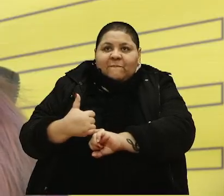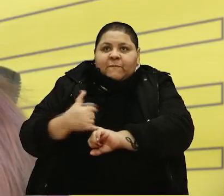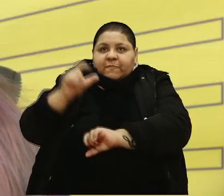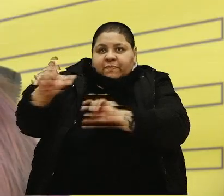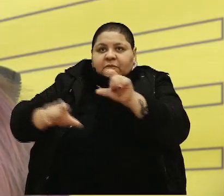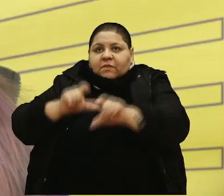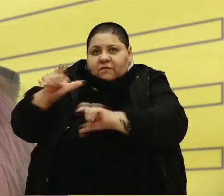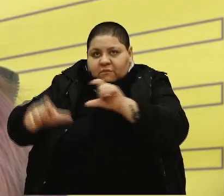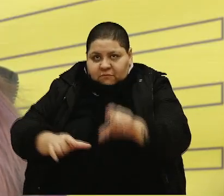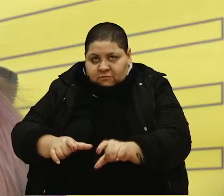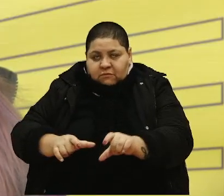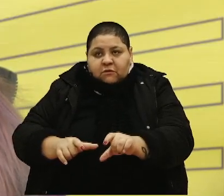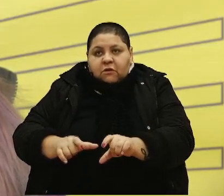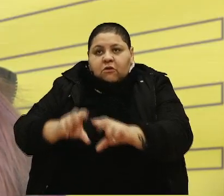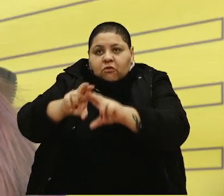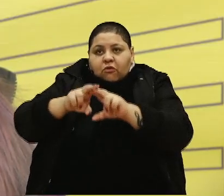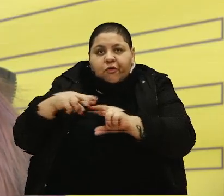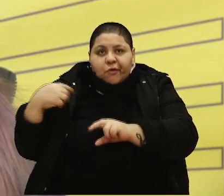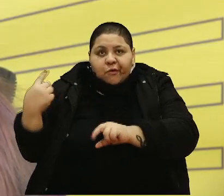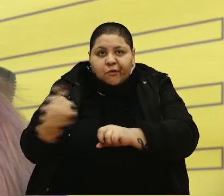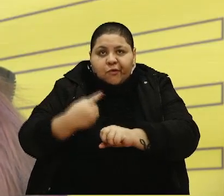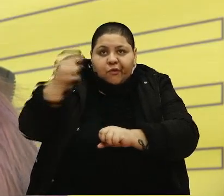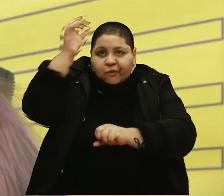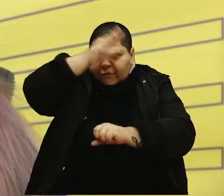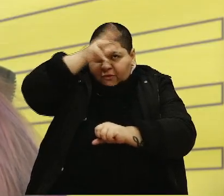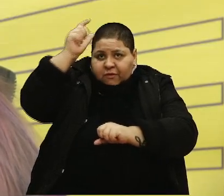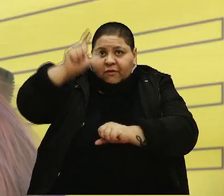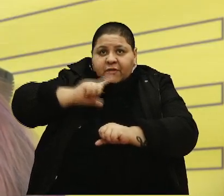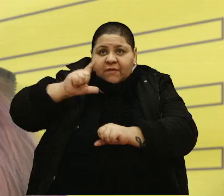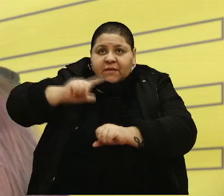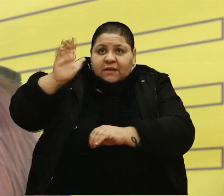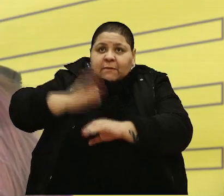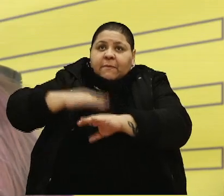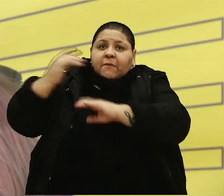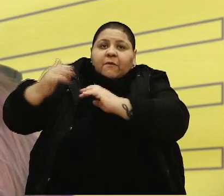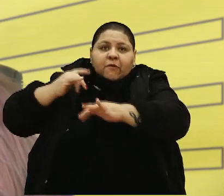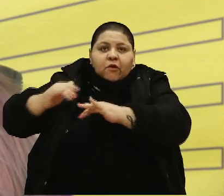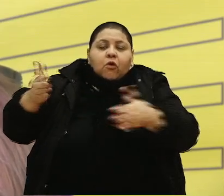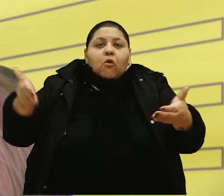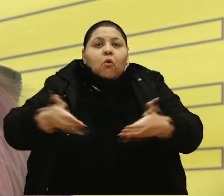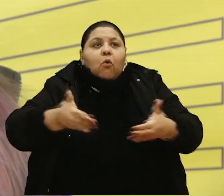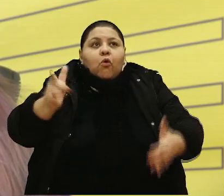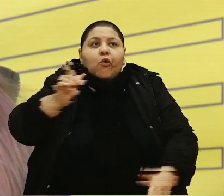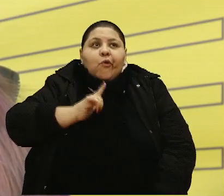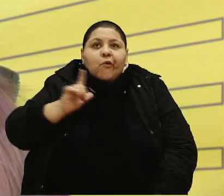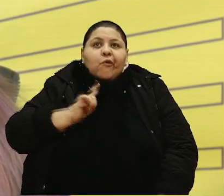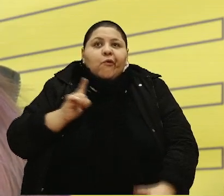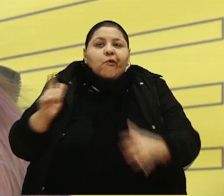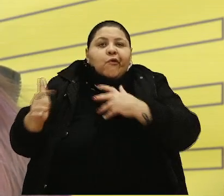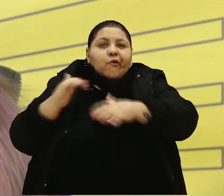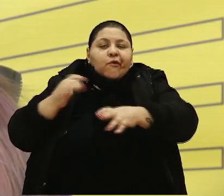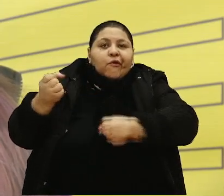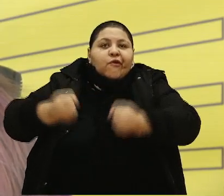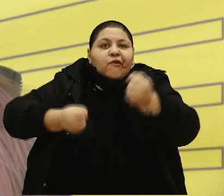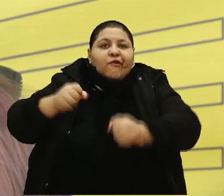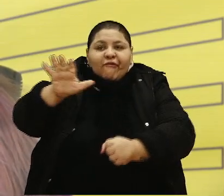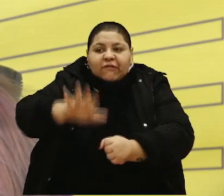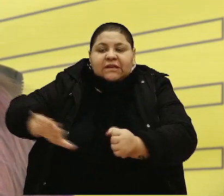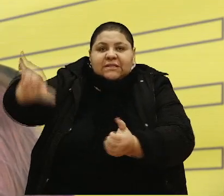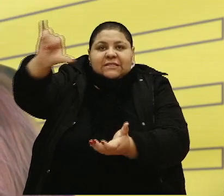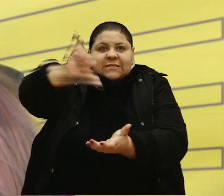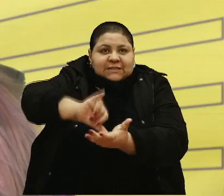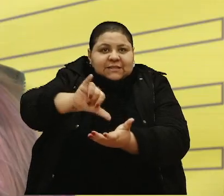população. Com isso, o nosso município terá mais mobilidade. Hoje nós temos um grande fluxo de veículos na área